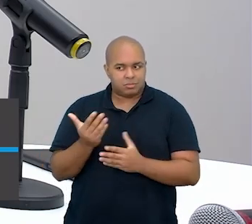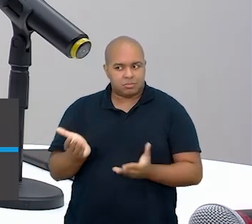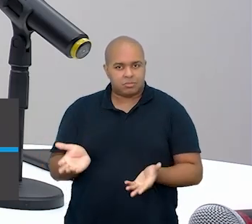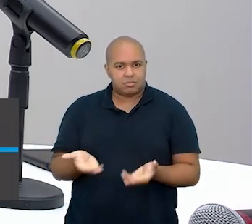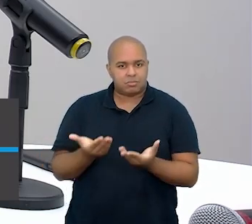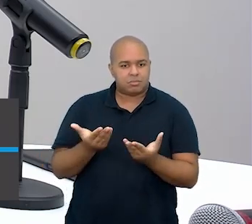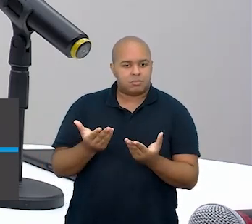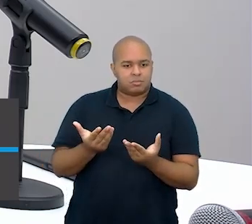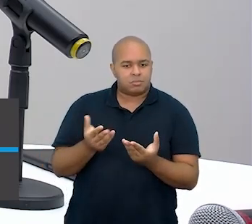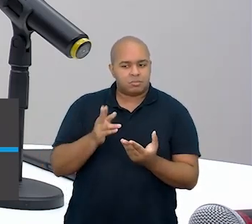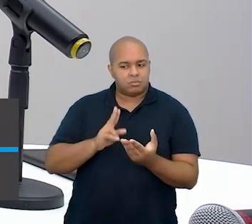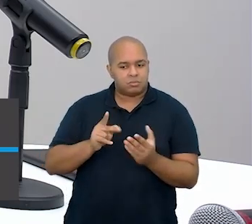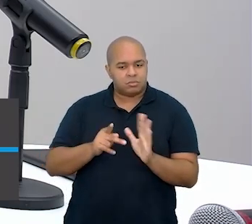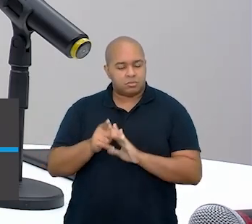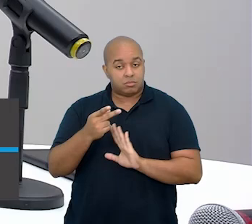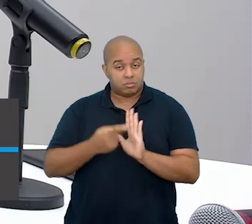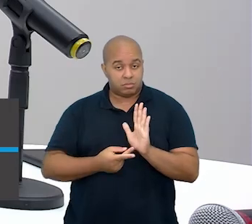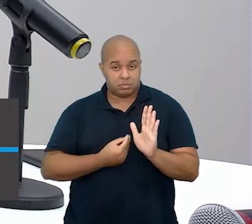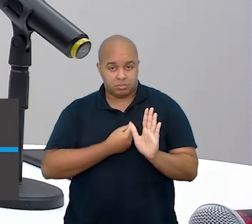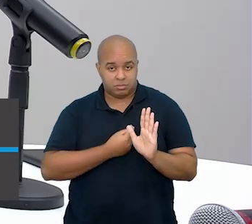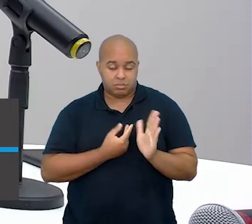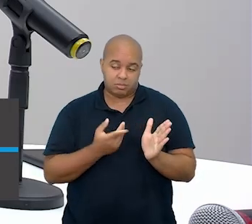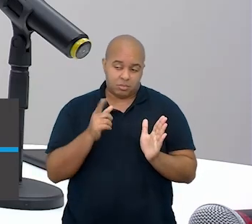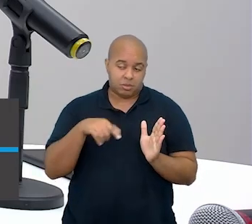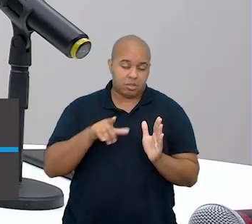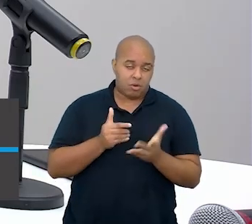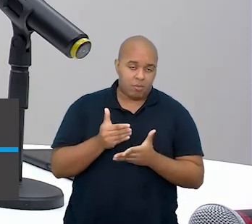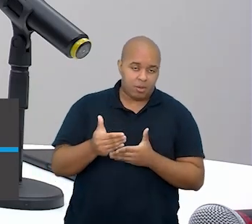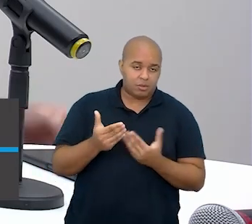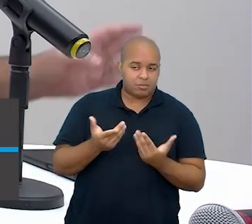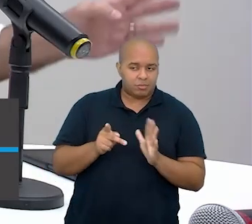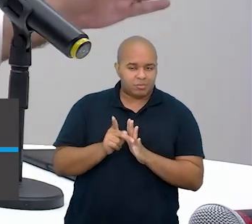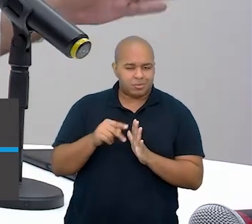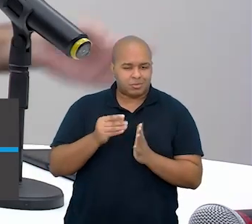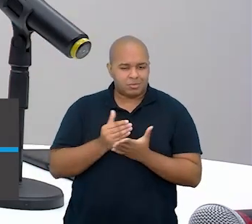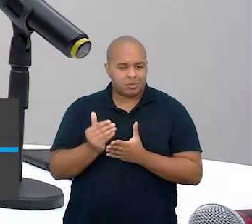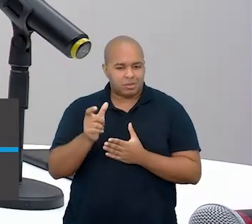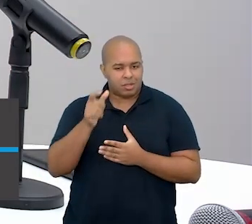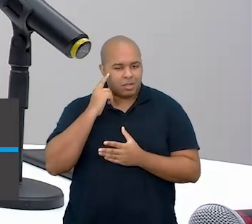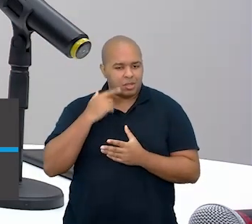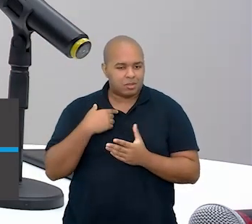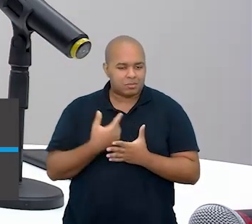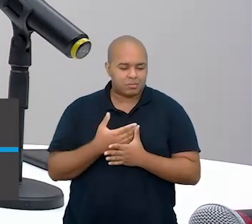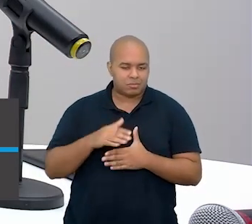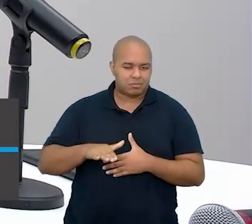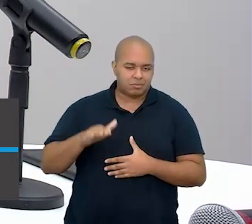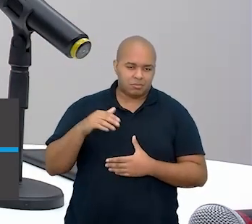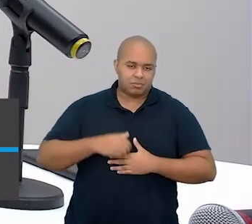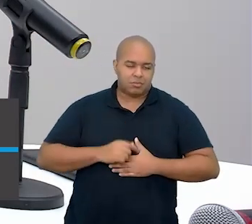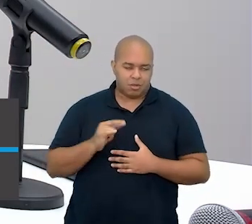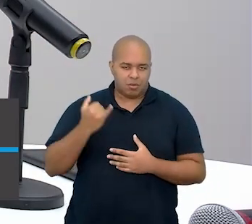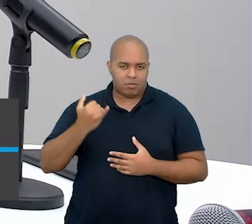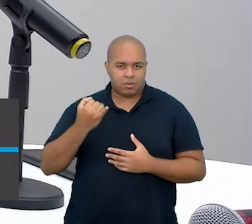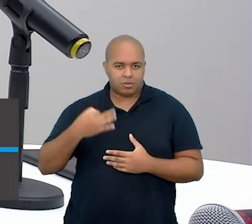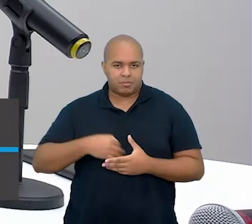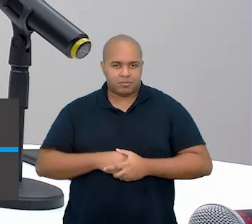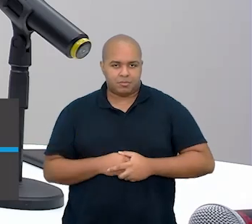engajado com o seu projeto de vida, né? Que ele começa lá nos anos iniciais, né? Muito